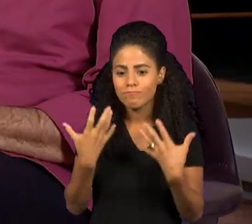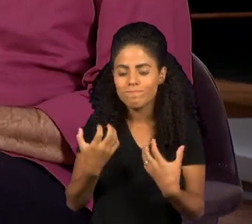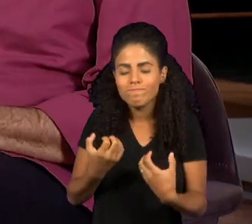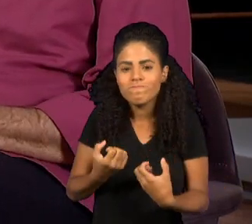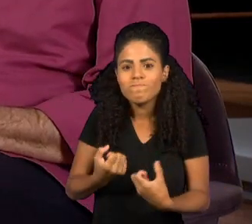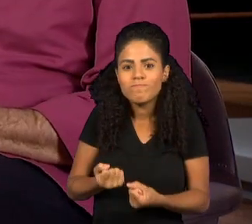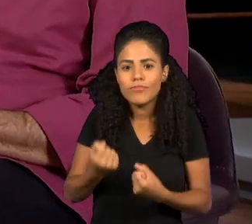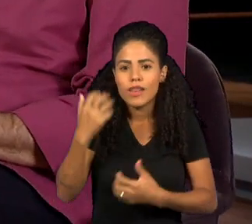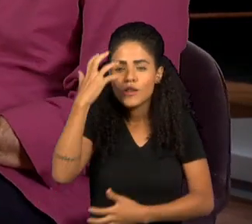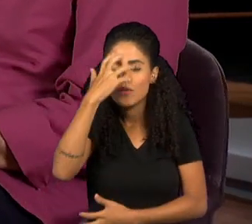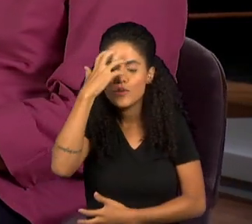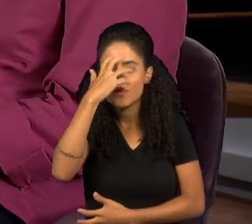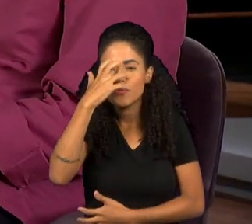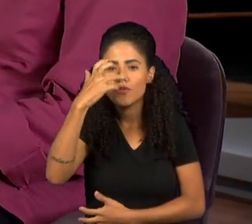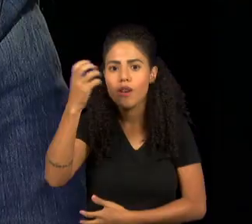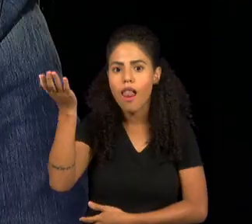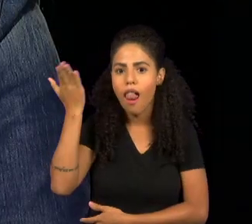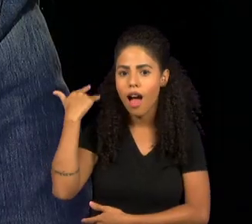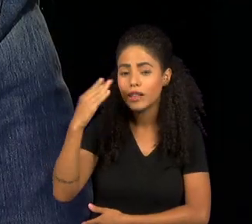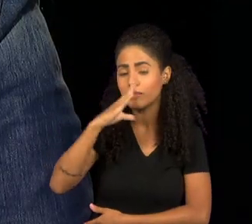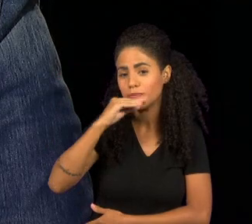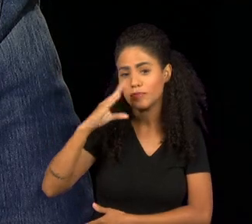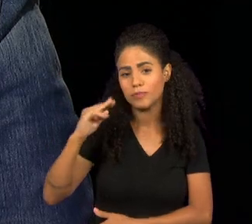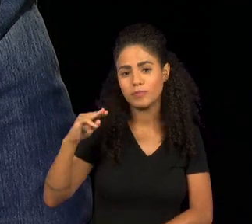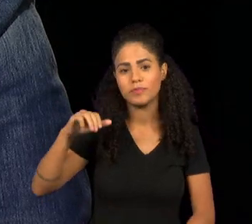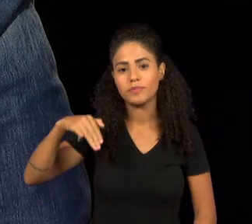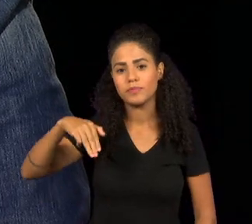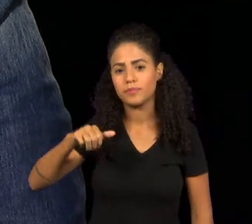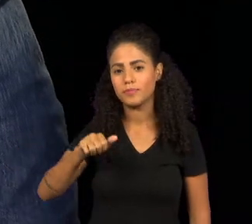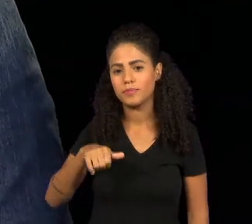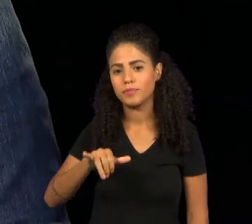desde a adolescência. Ela é Maiara Magri.